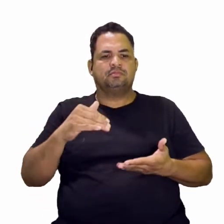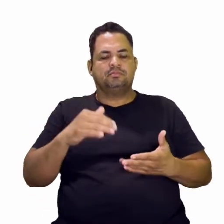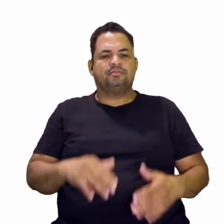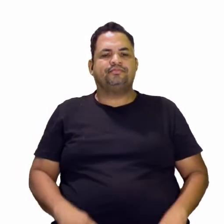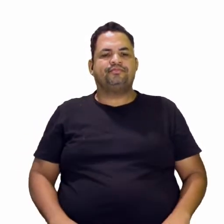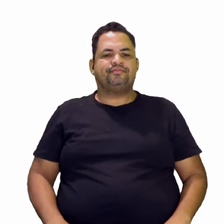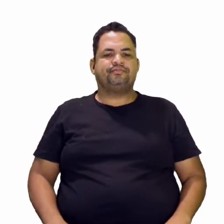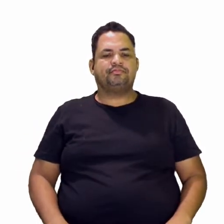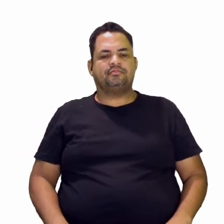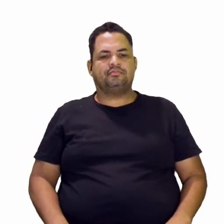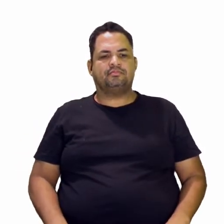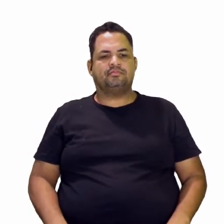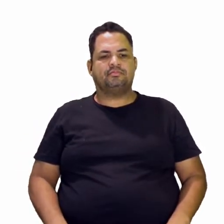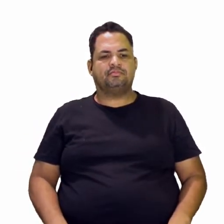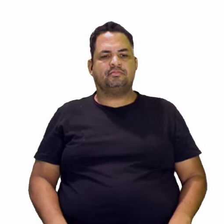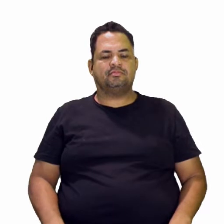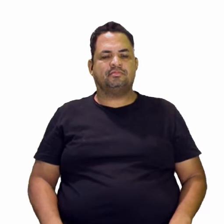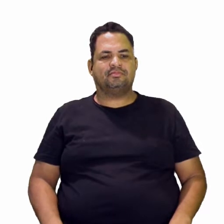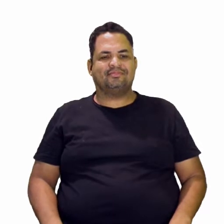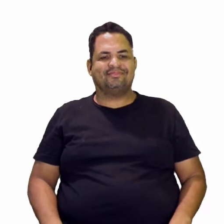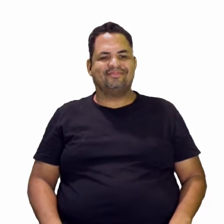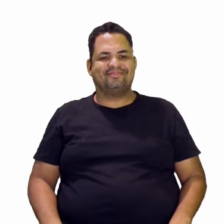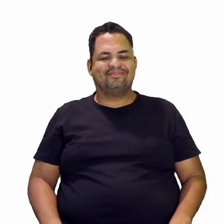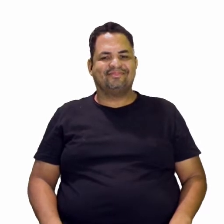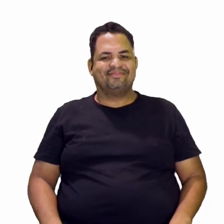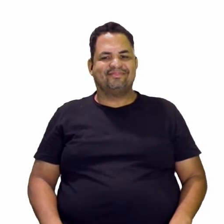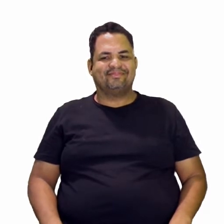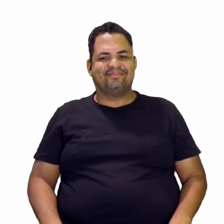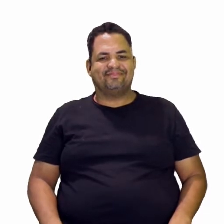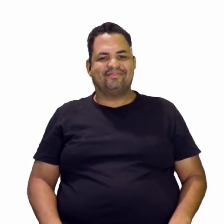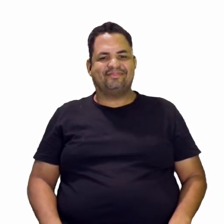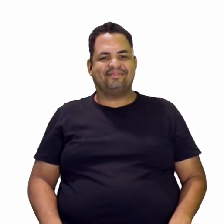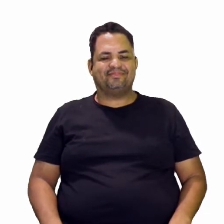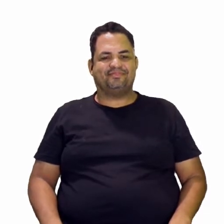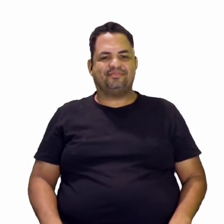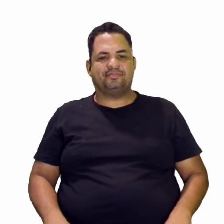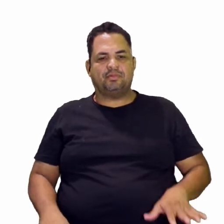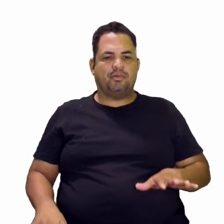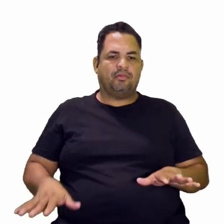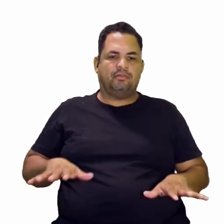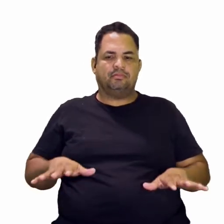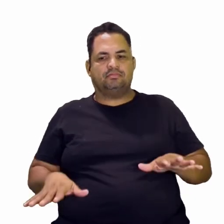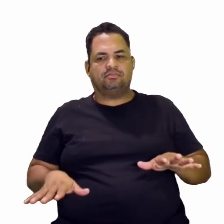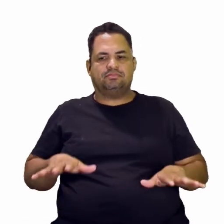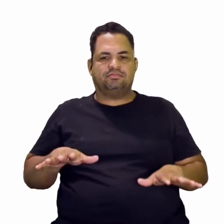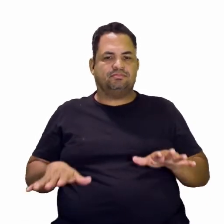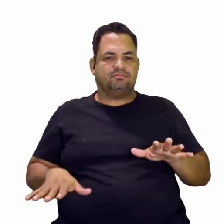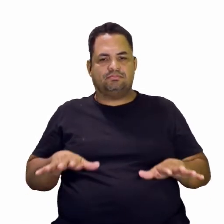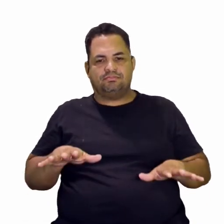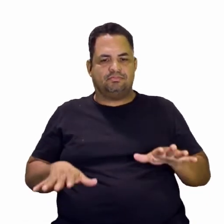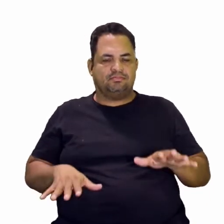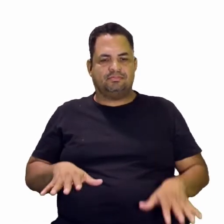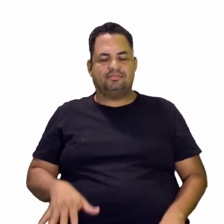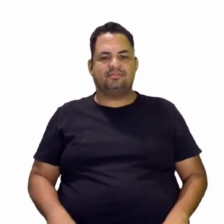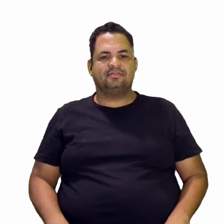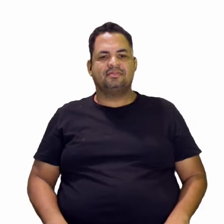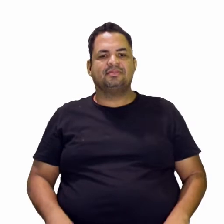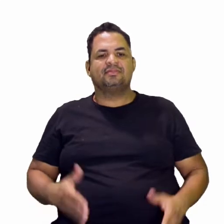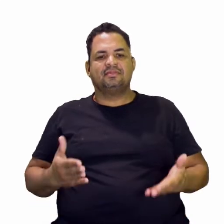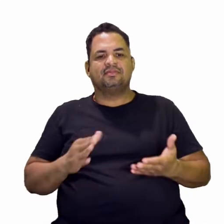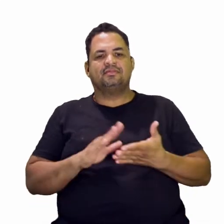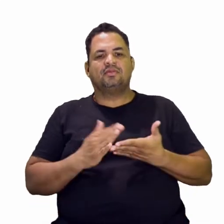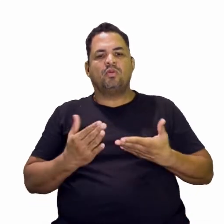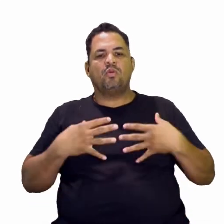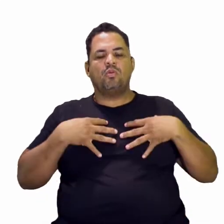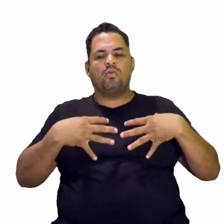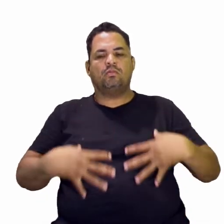assim meio que... Olha a professora fazendo um movimento. Elas vão se locomover, se arrastando, saltando, impulsionando o